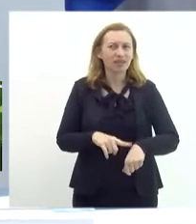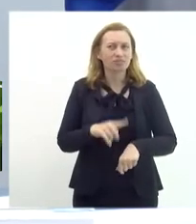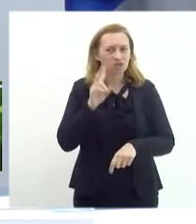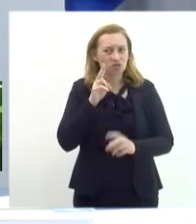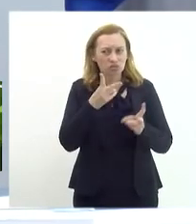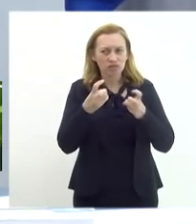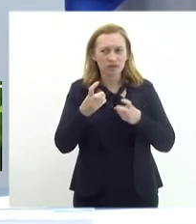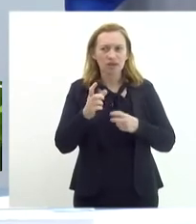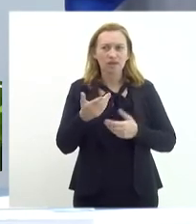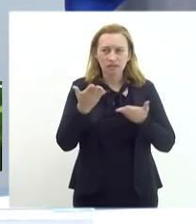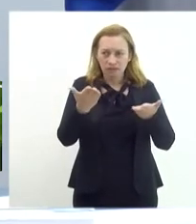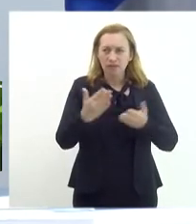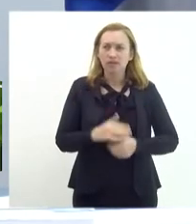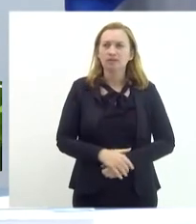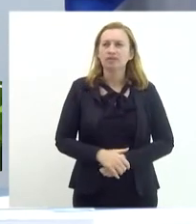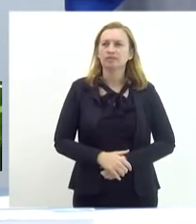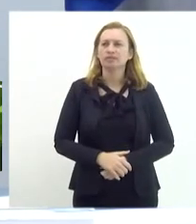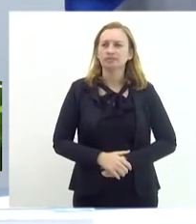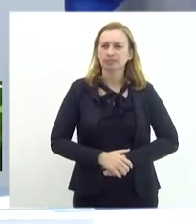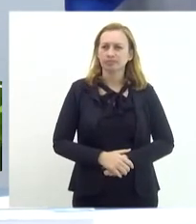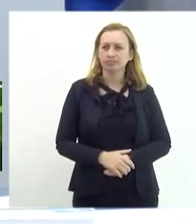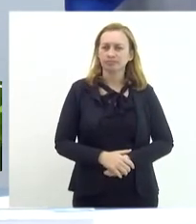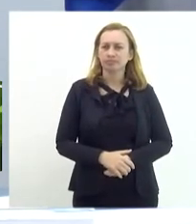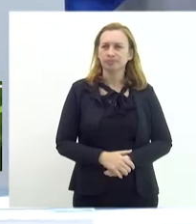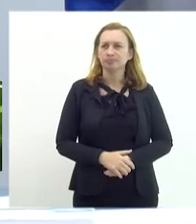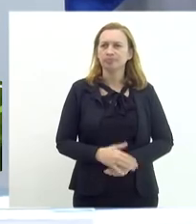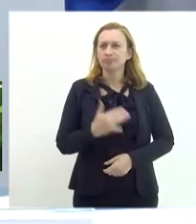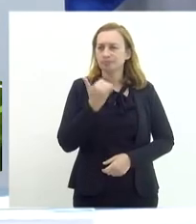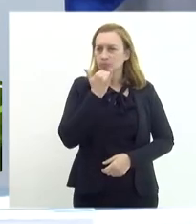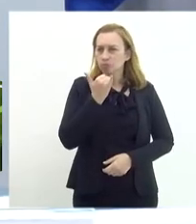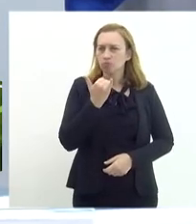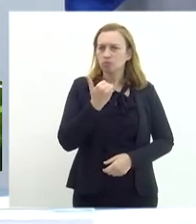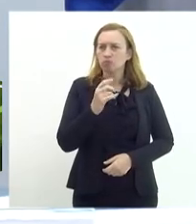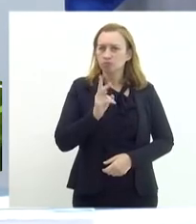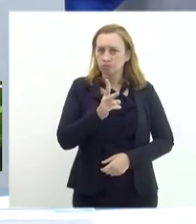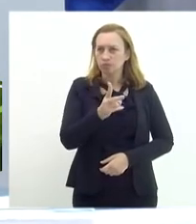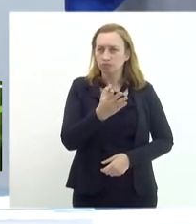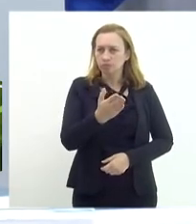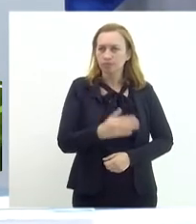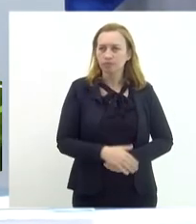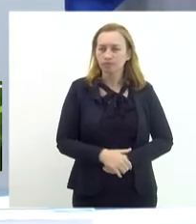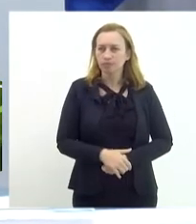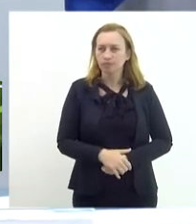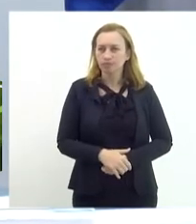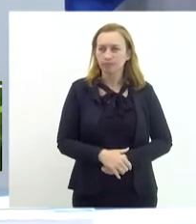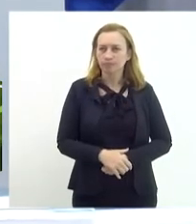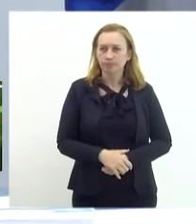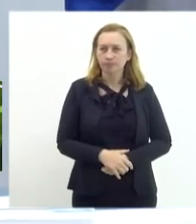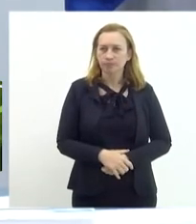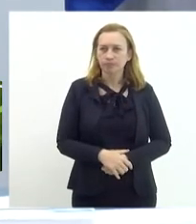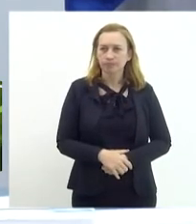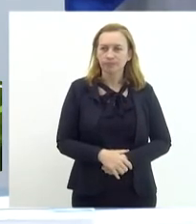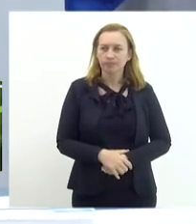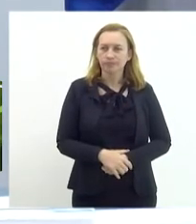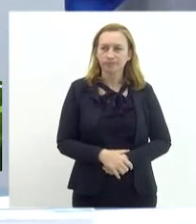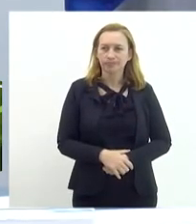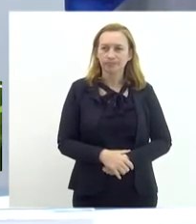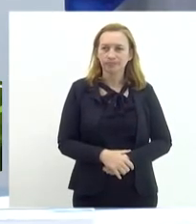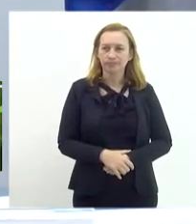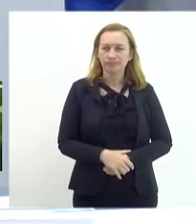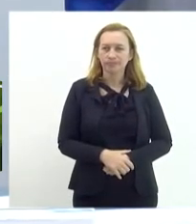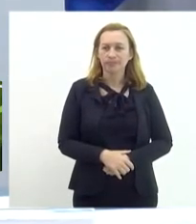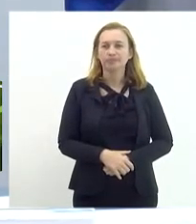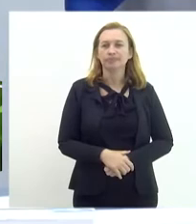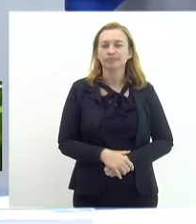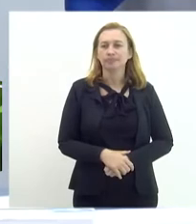Tá? Por favor. Oi, desculpa. Continuar. Que eu queria. Daqui a pouco eu esqueço da observação e